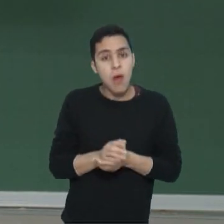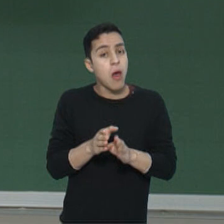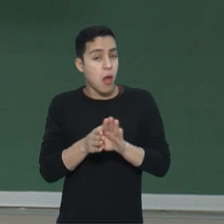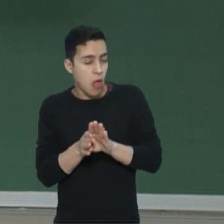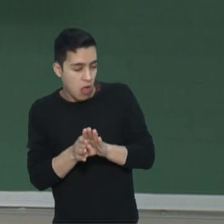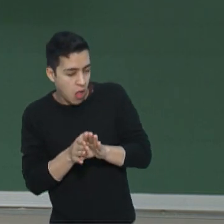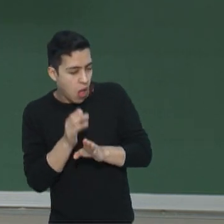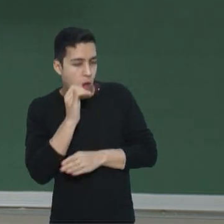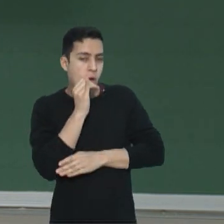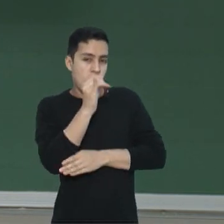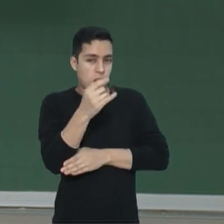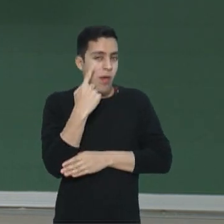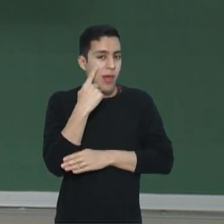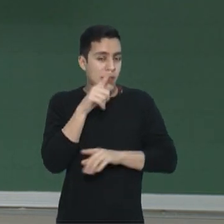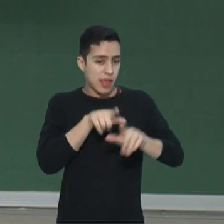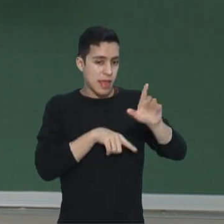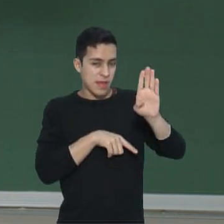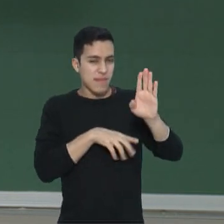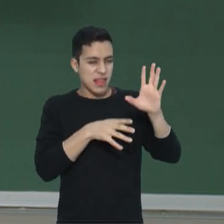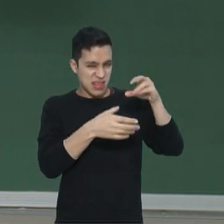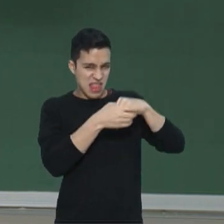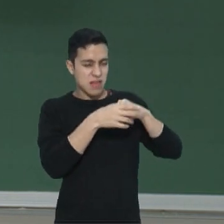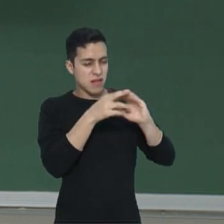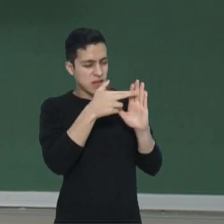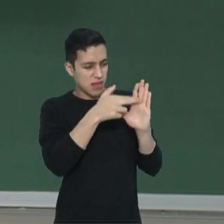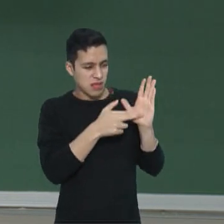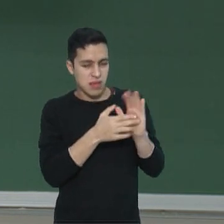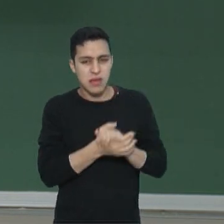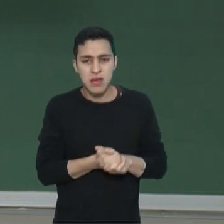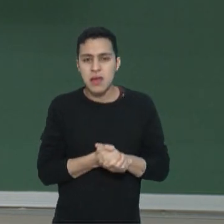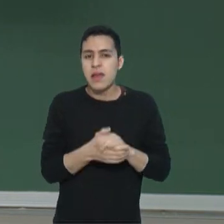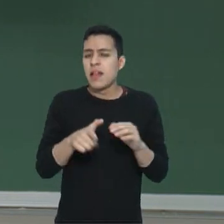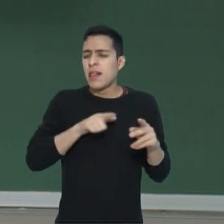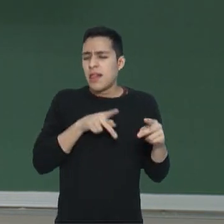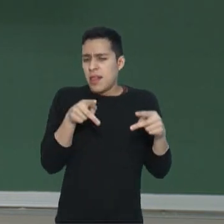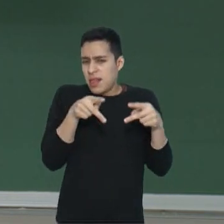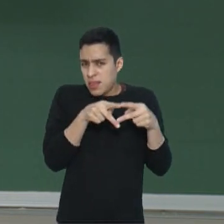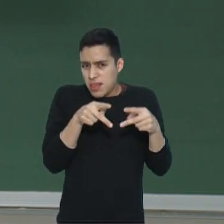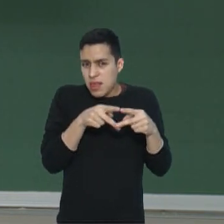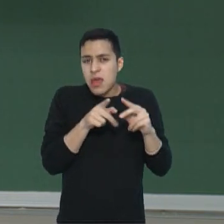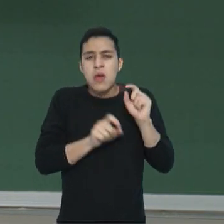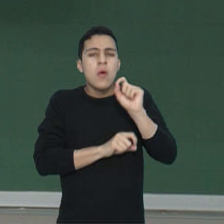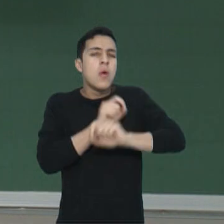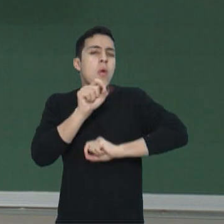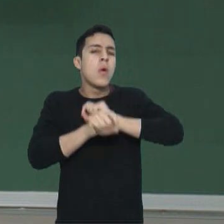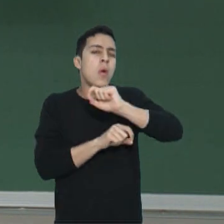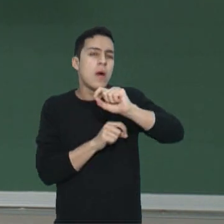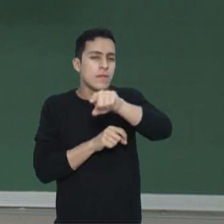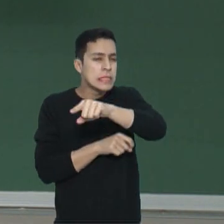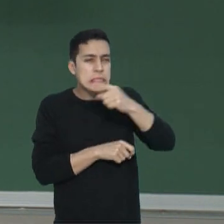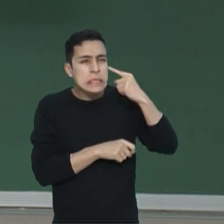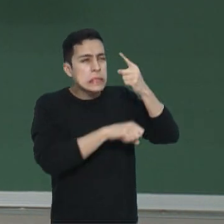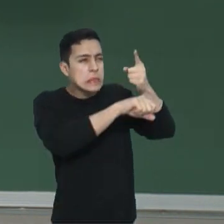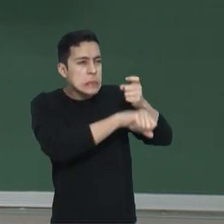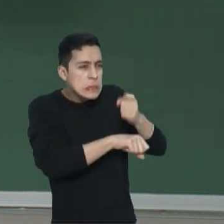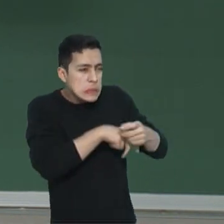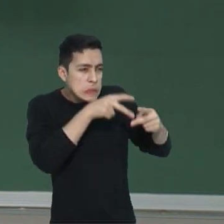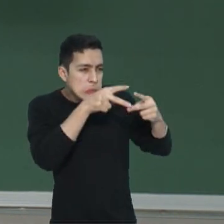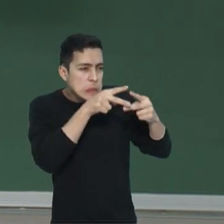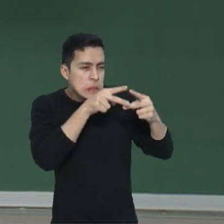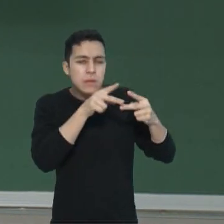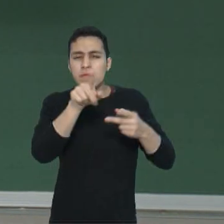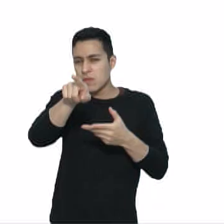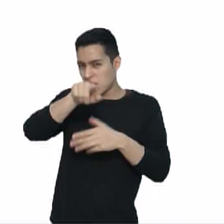letra B do regulamento, nós temos dois recursos. Identifique quais são esses dois recursos e